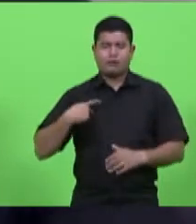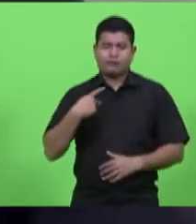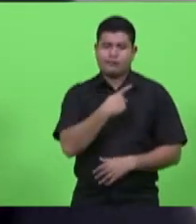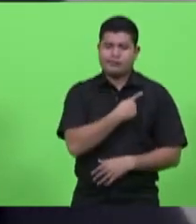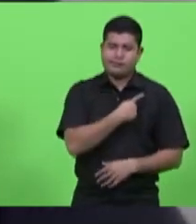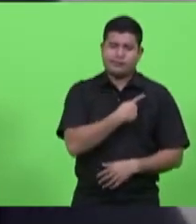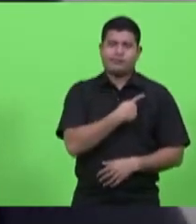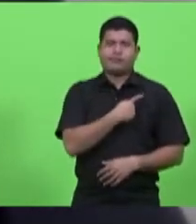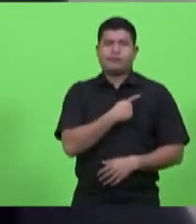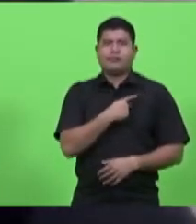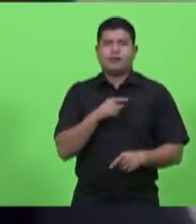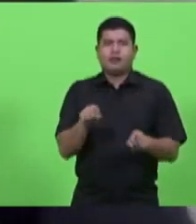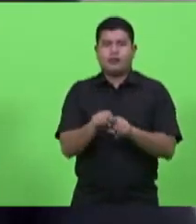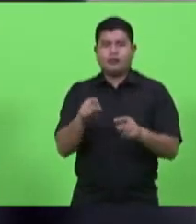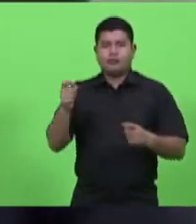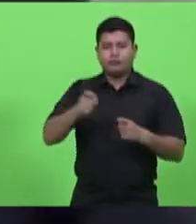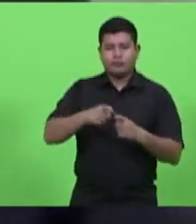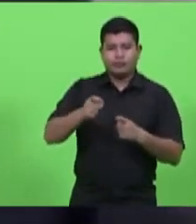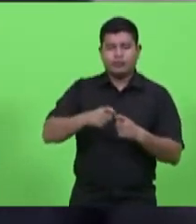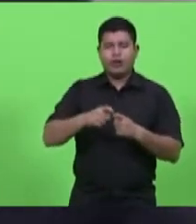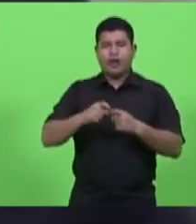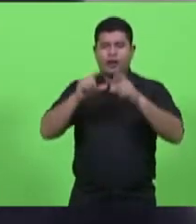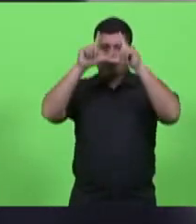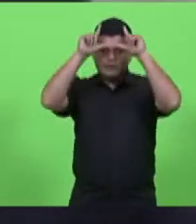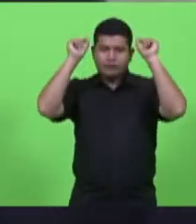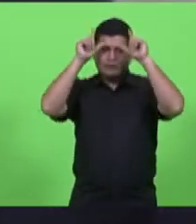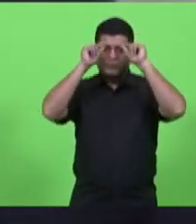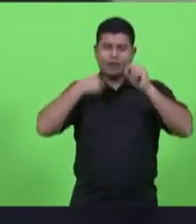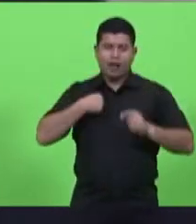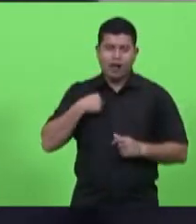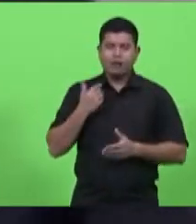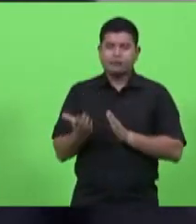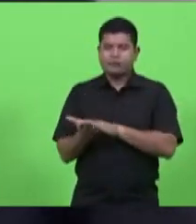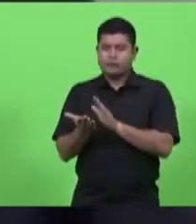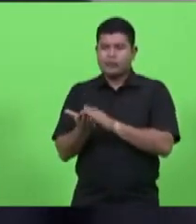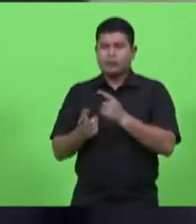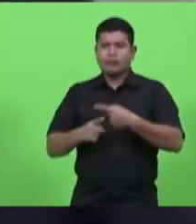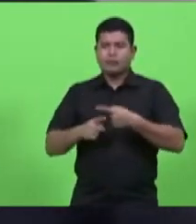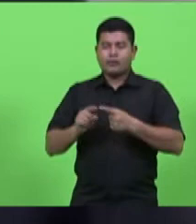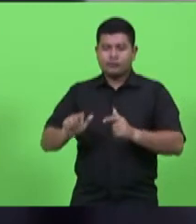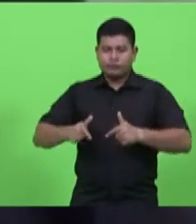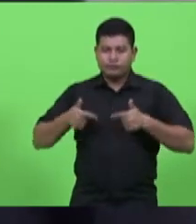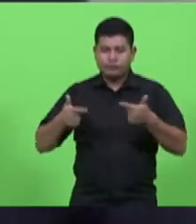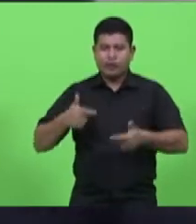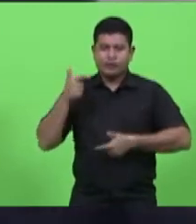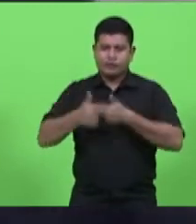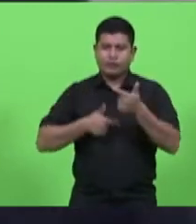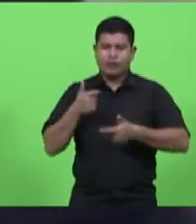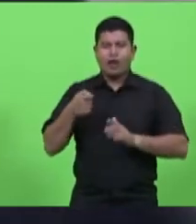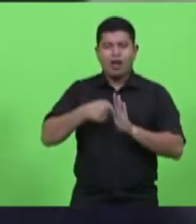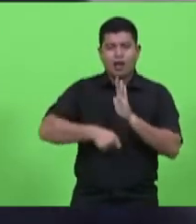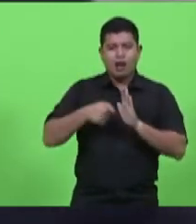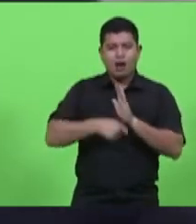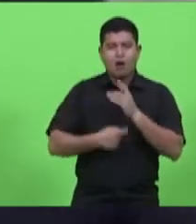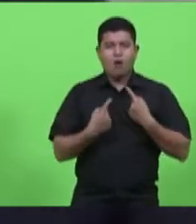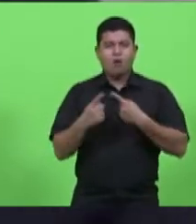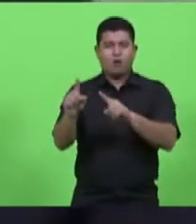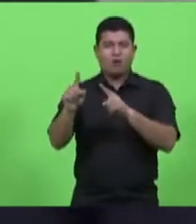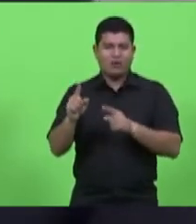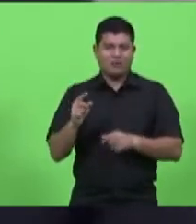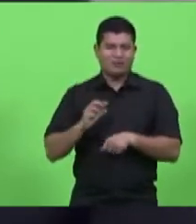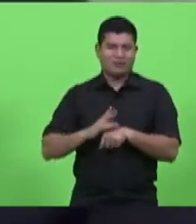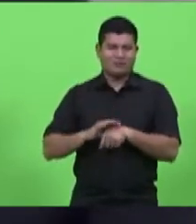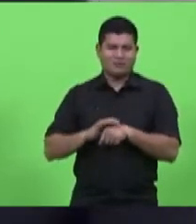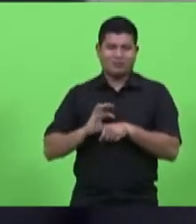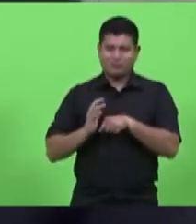como os médicos e enfermeiros que eu tenho parabenizado por estarem na frente da batalha aí do Covid-19. Eu parabenizo